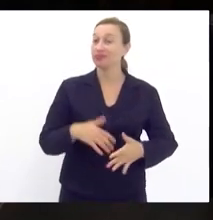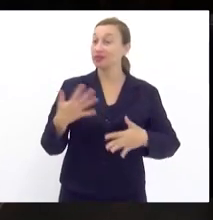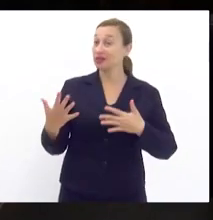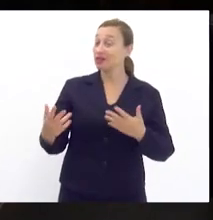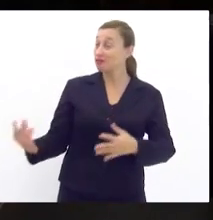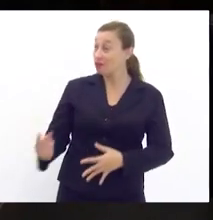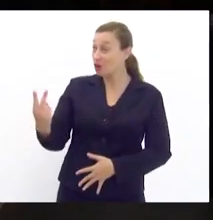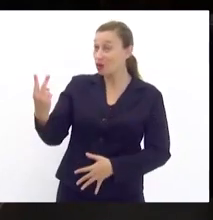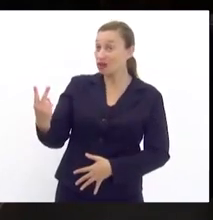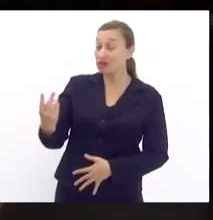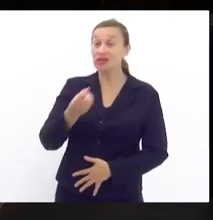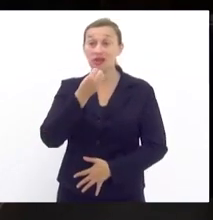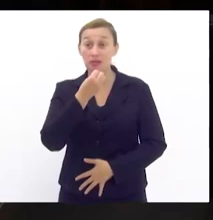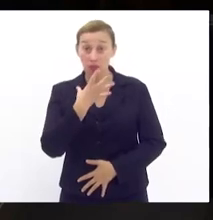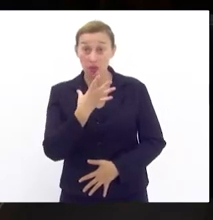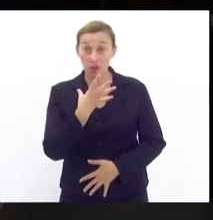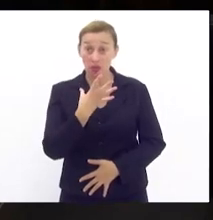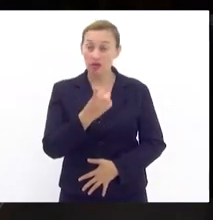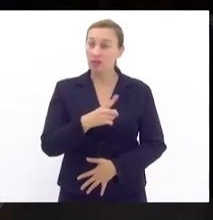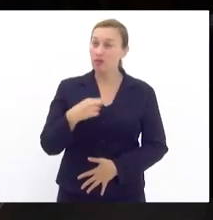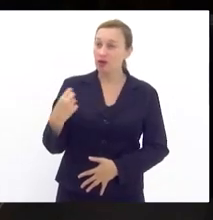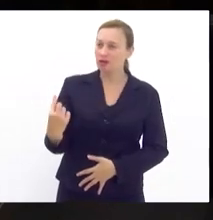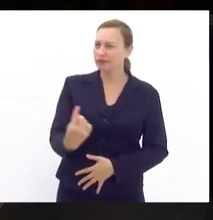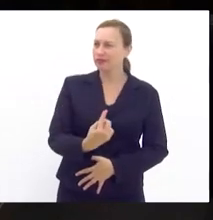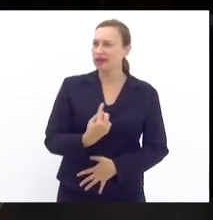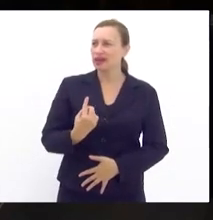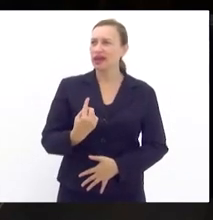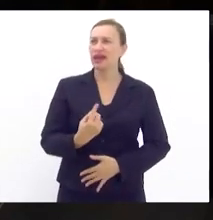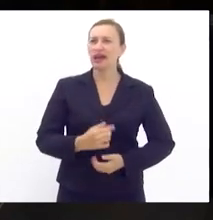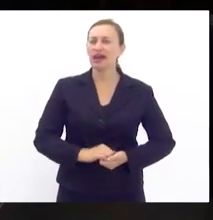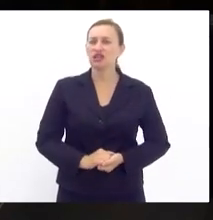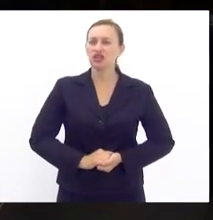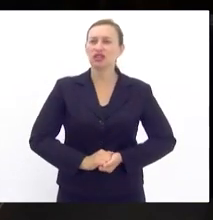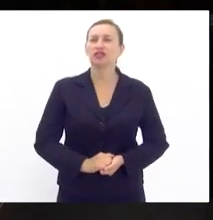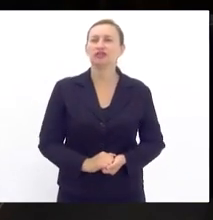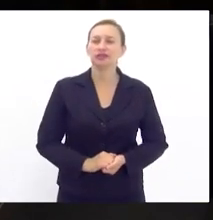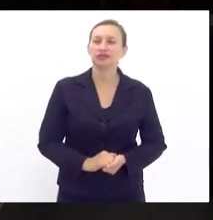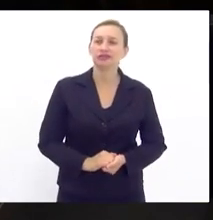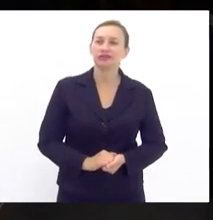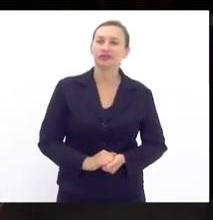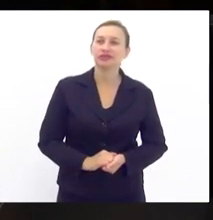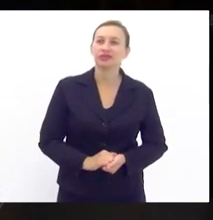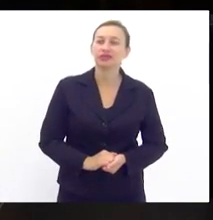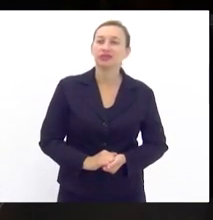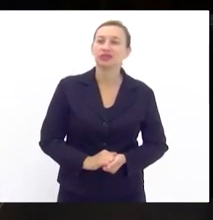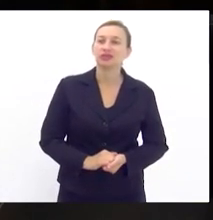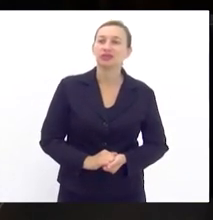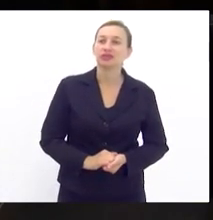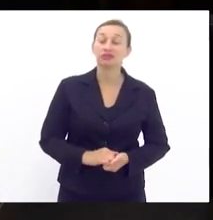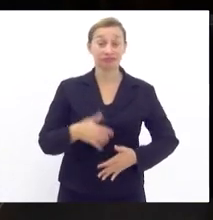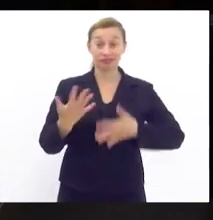um combustível para a nossa essência de bombeiro, que é salvar. Isso aqui nos